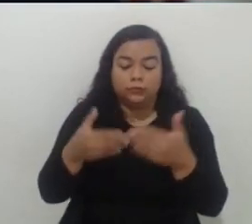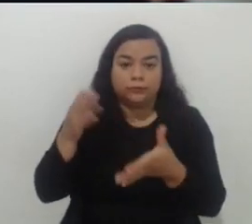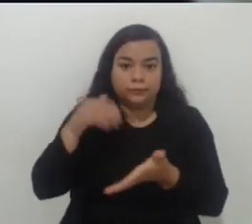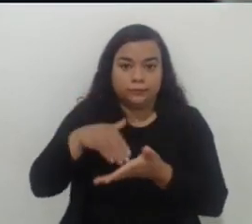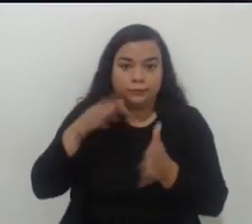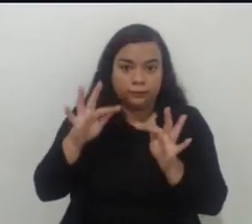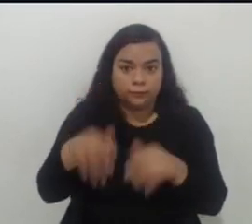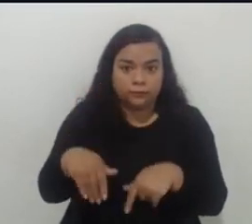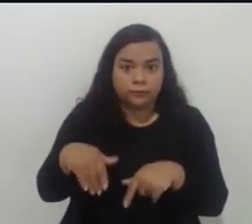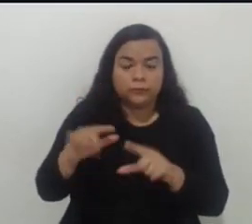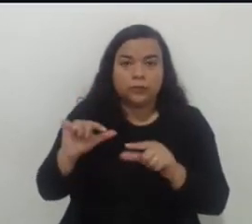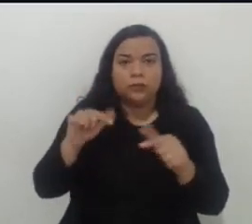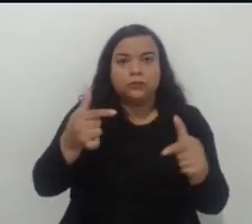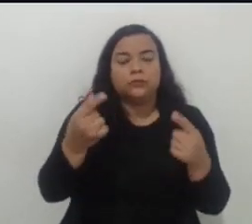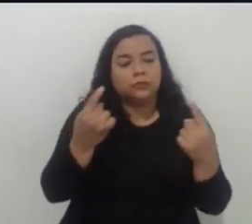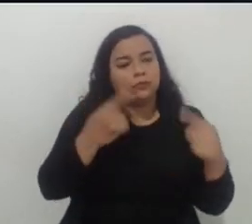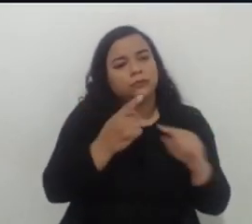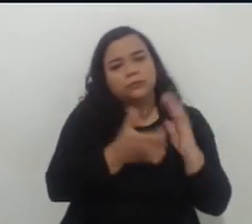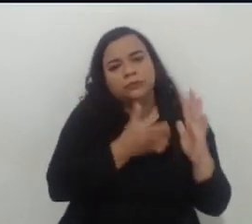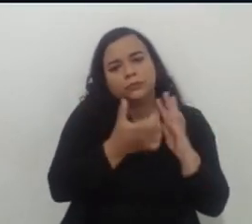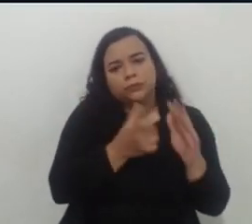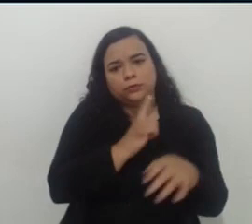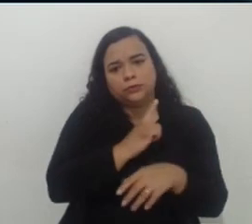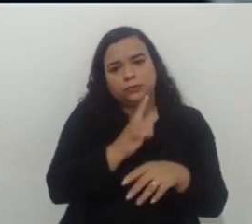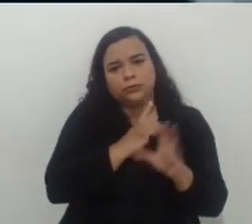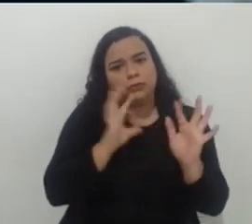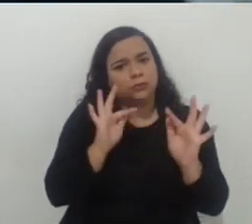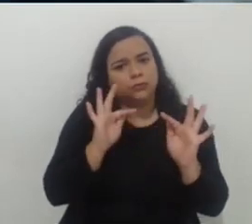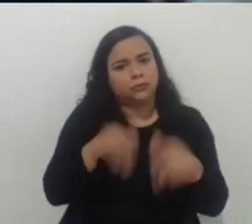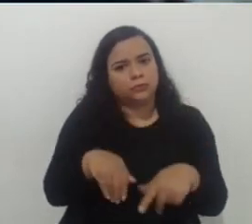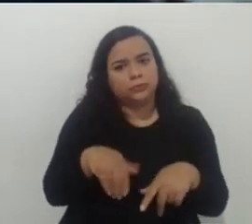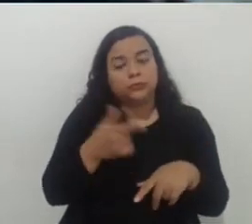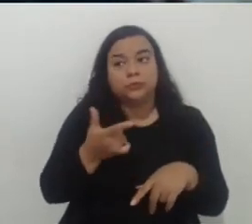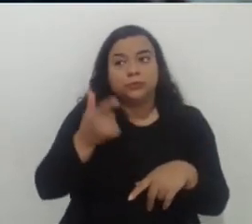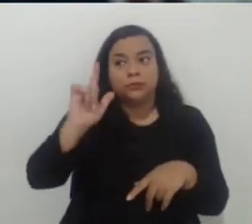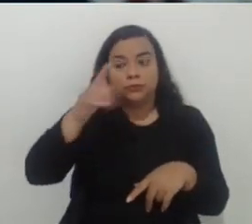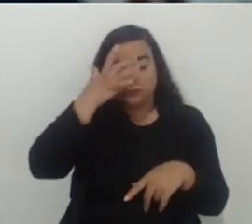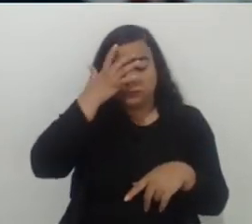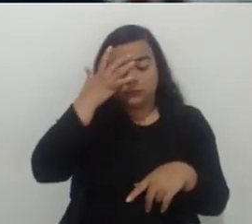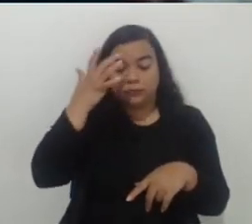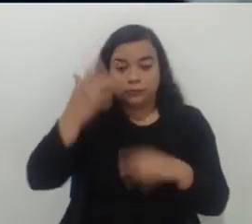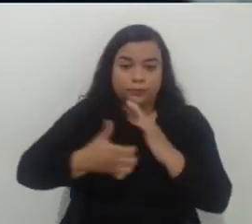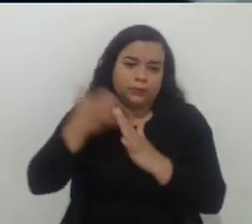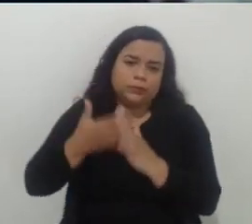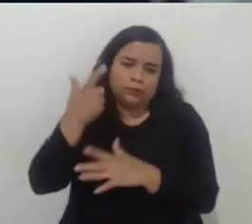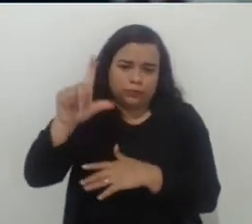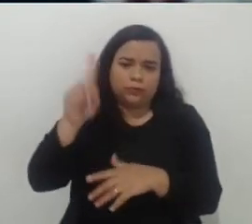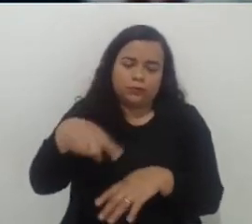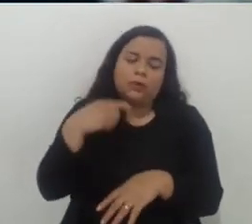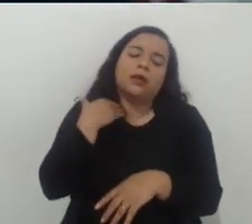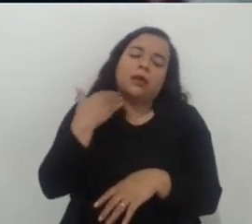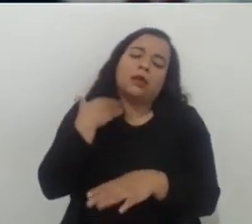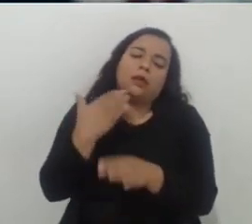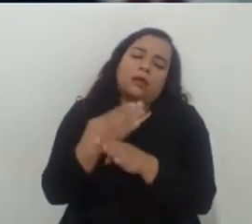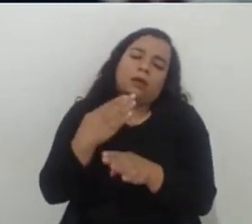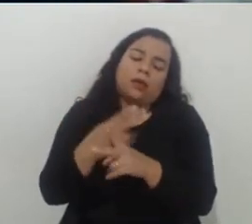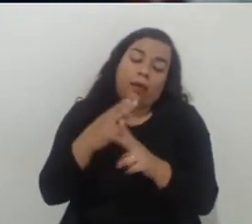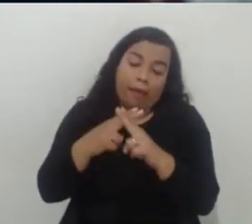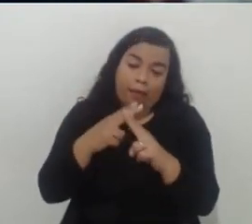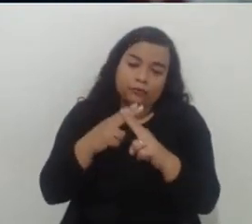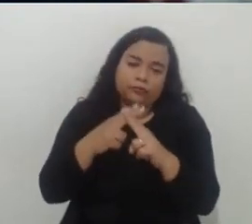dirigida contra uma empresa, terminar outra empresa, que seria a Caixa Econômica Federal, outra pessoa